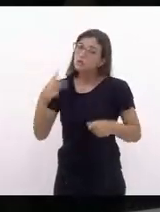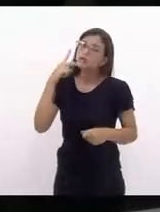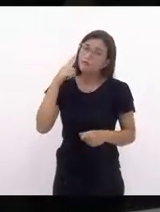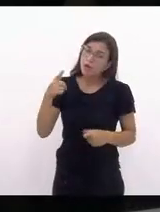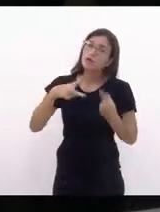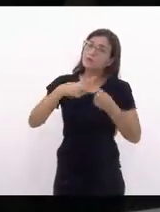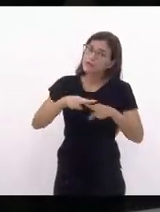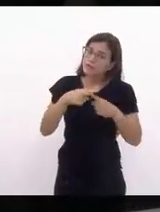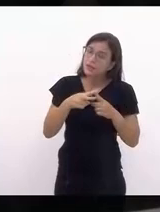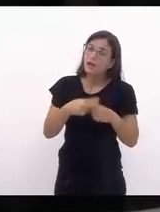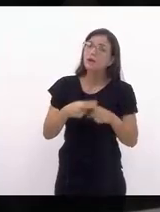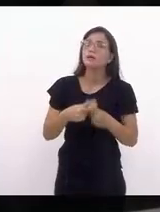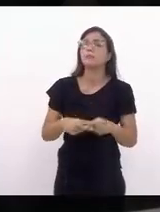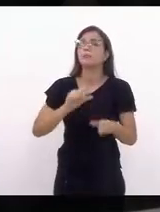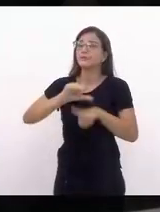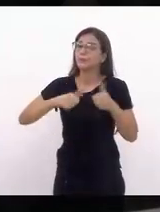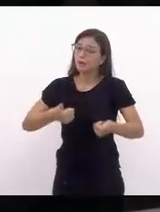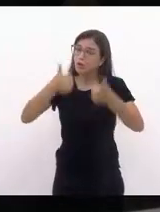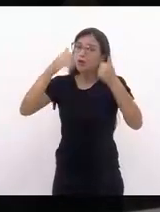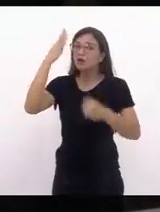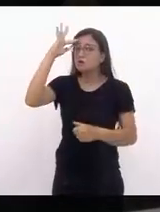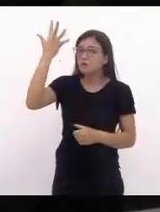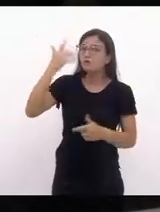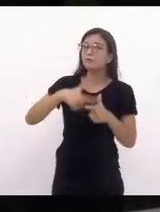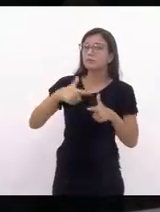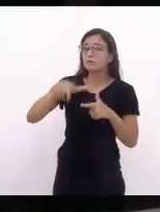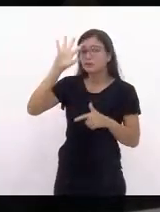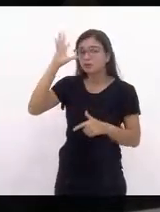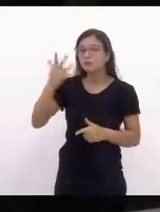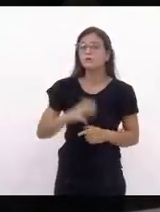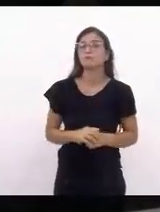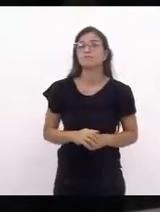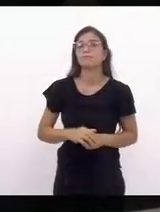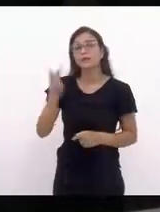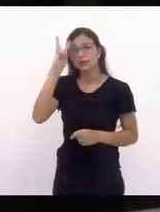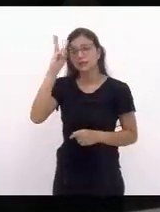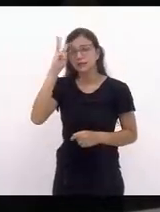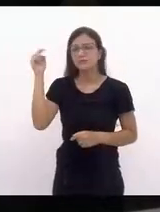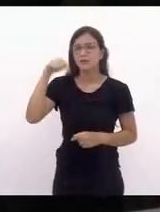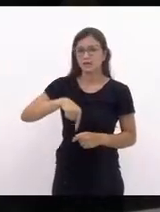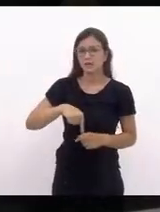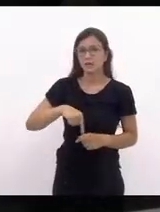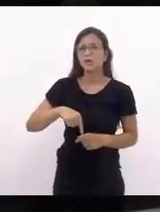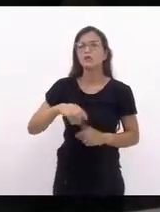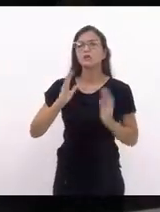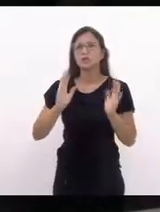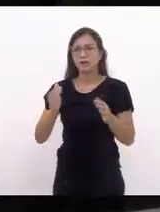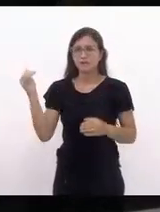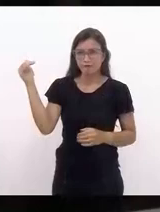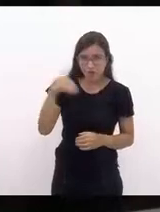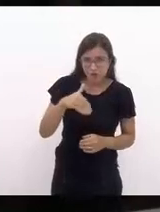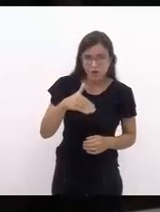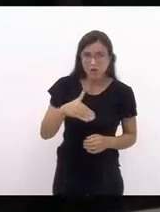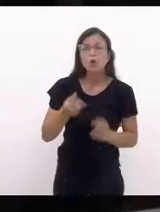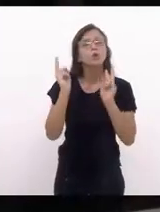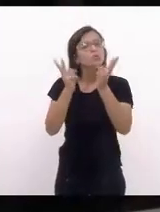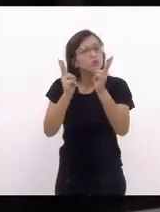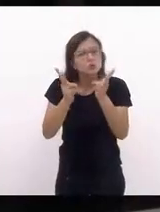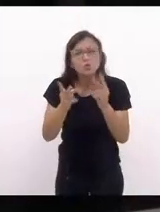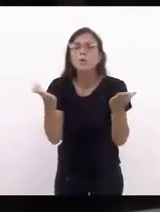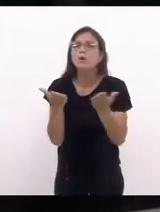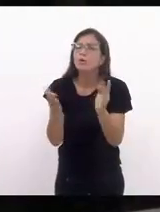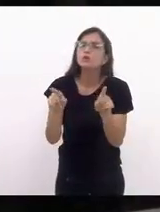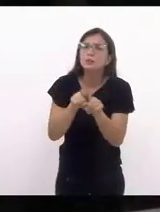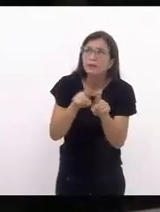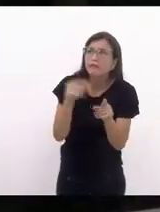senhores que fizeram-se presente na terça-feira aqui hoje estão presentes continuem assim o senhor tem que fazer